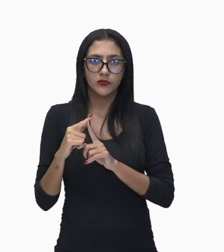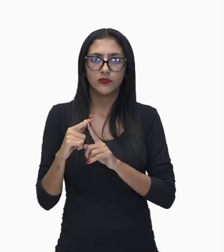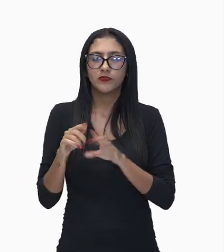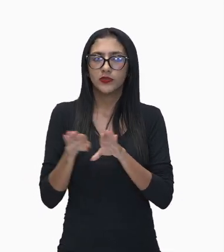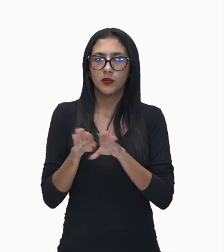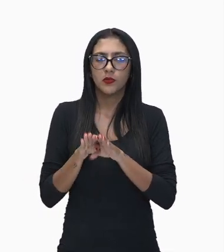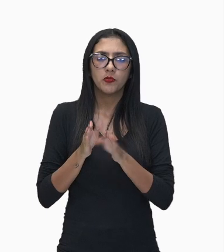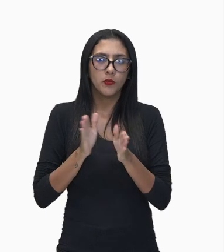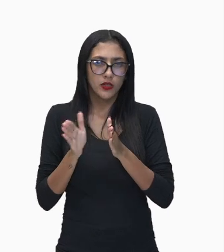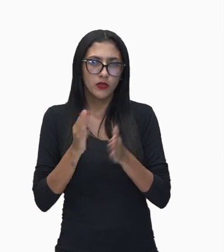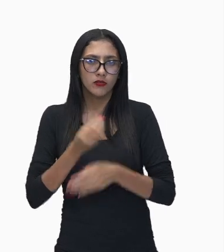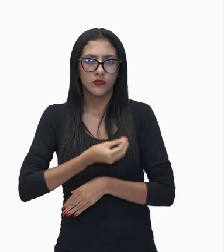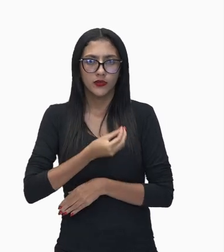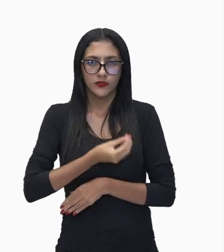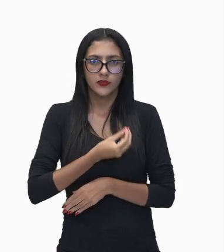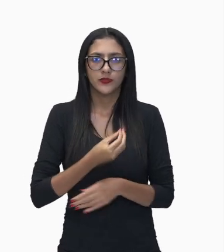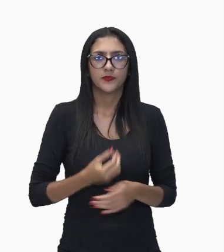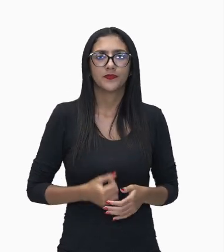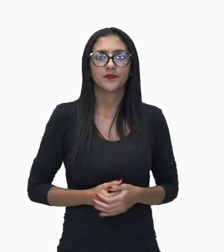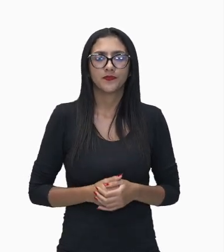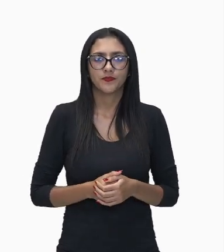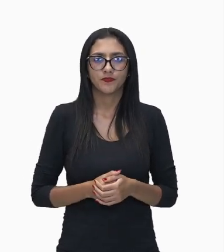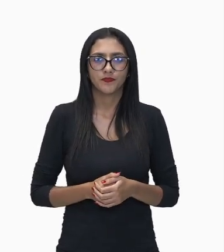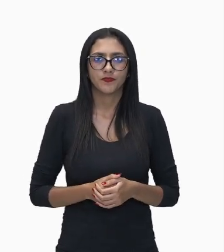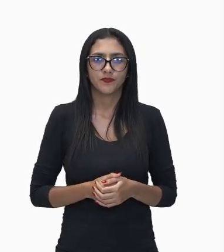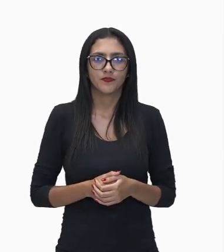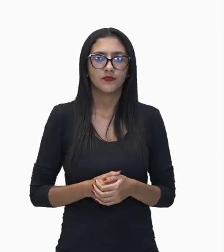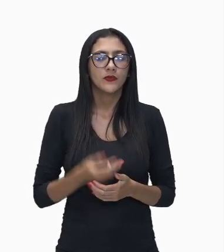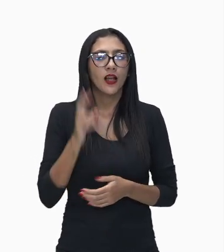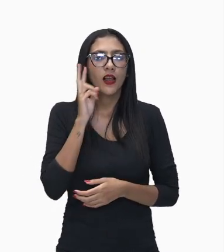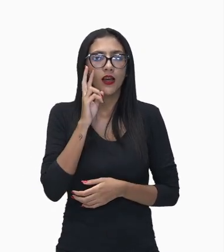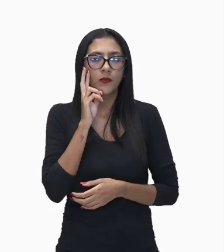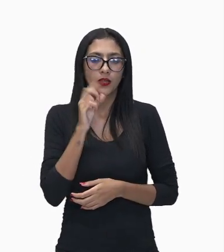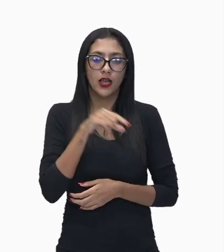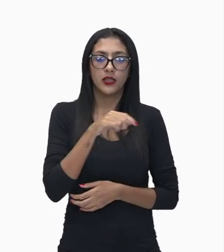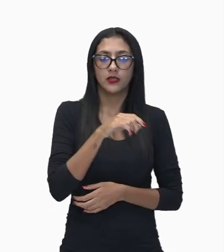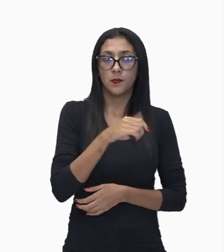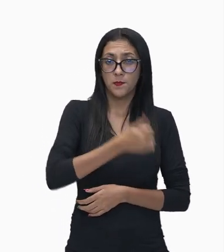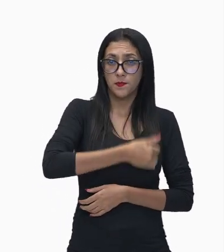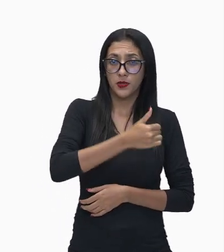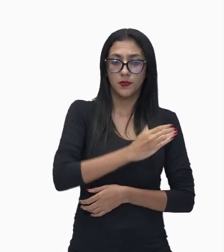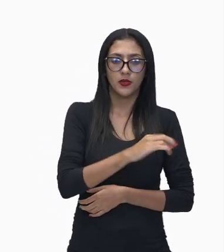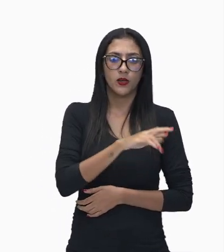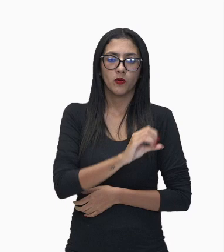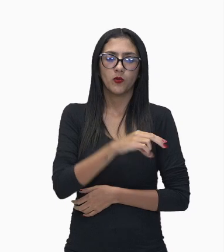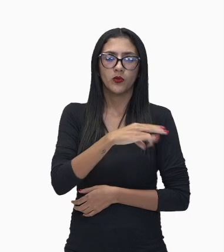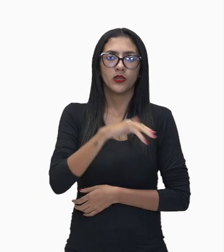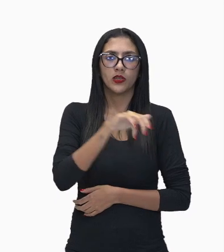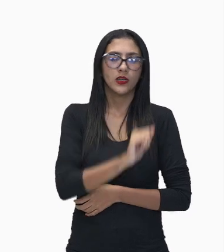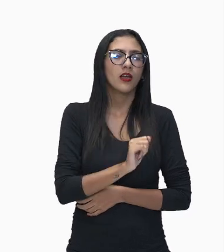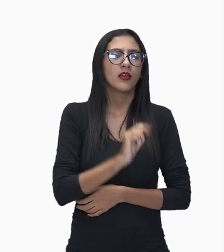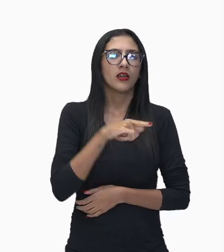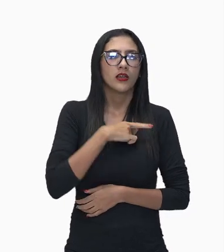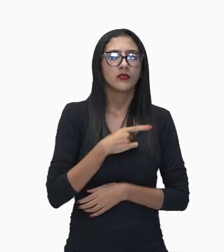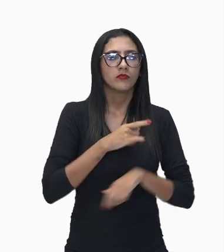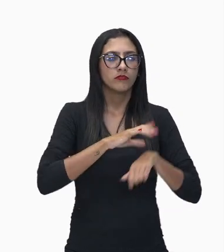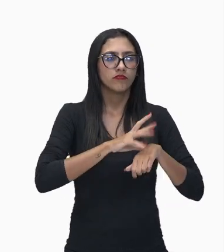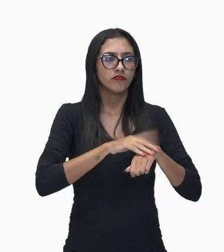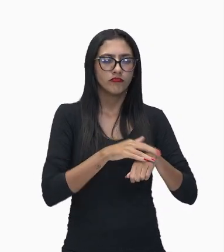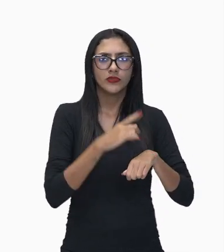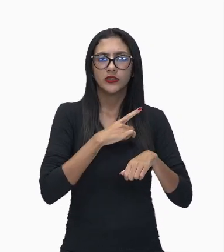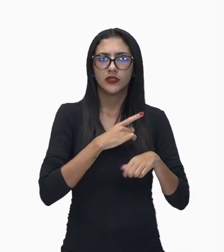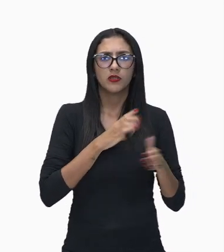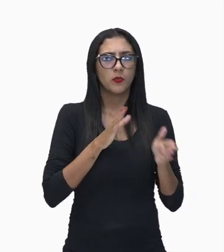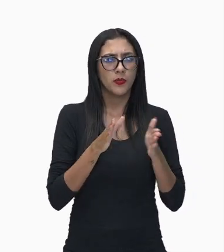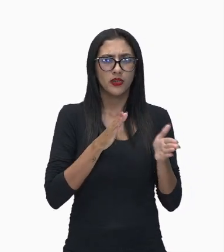para a gente, a doença crônica ela vai ser justamente essa doença, essa condição aí que vai persistir